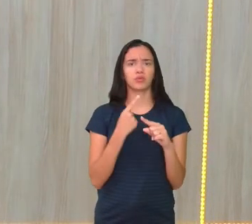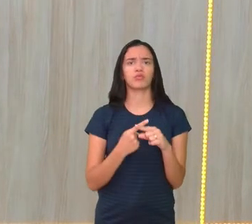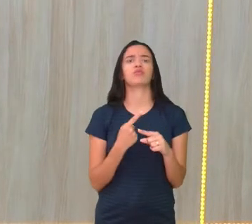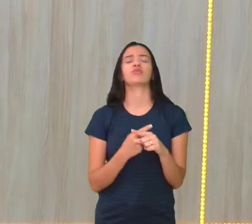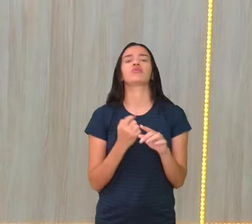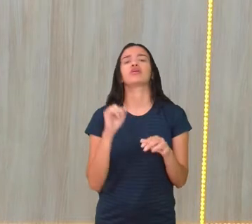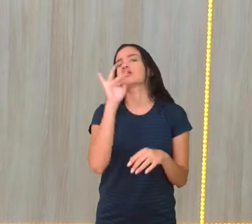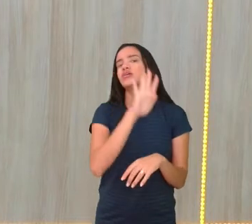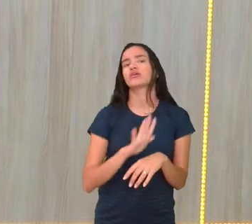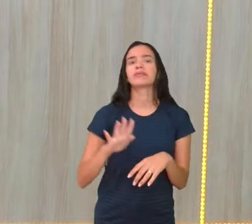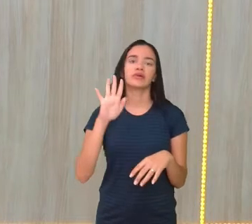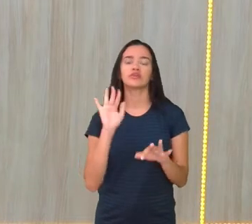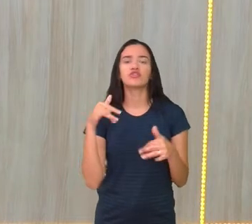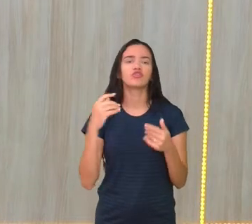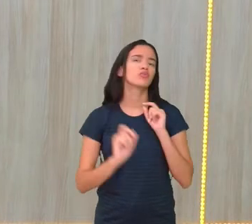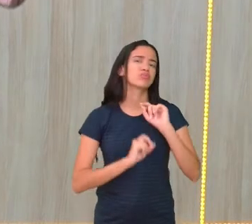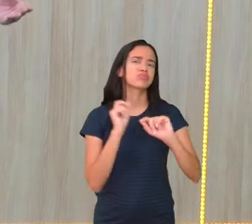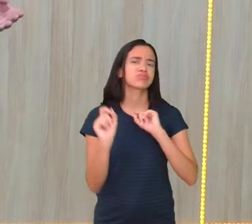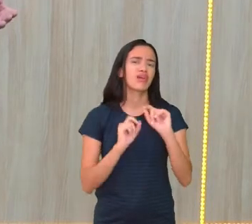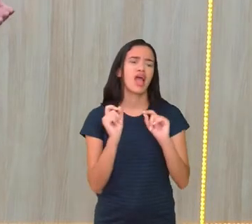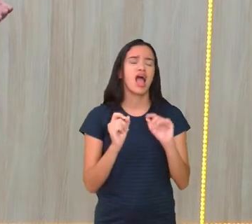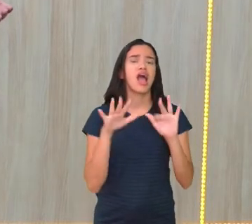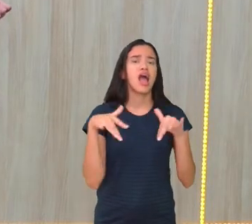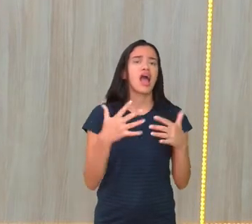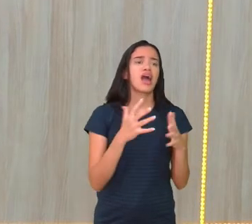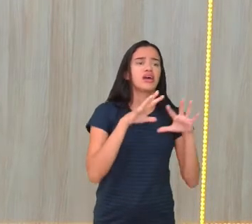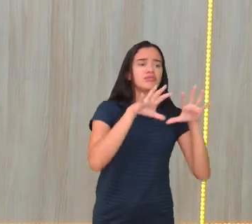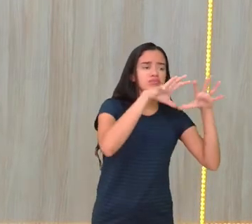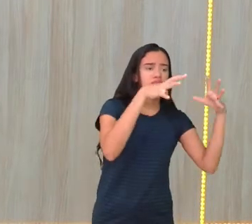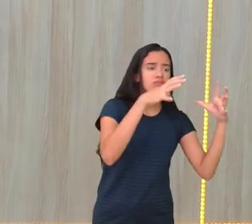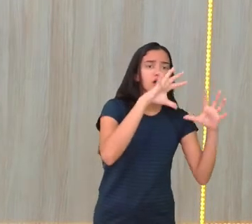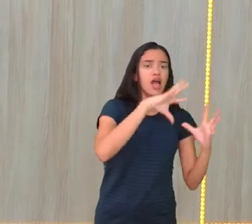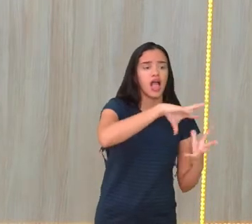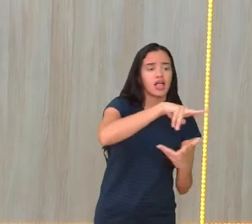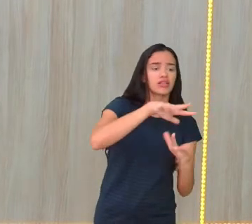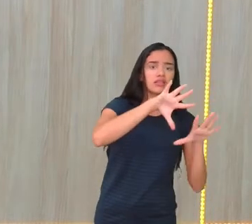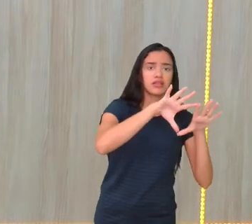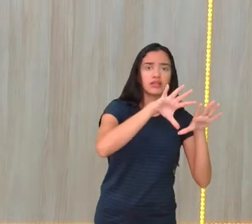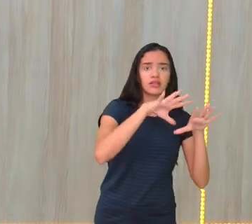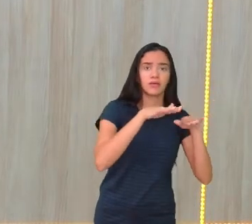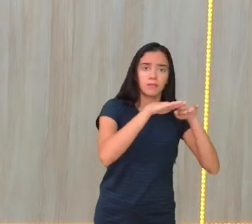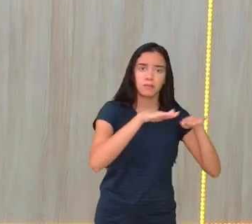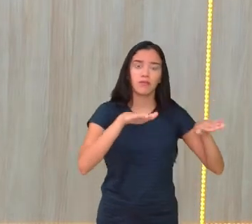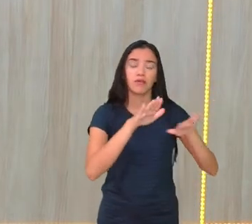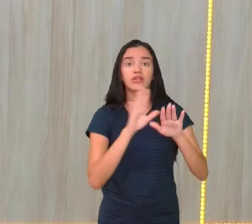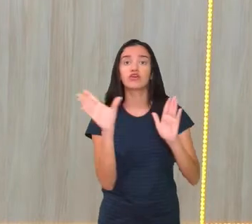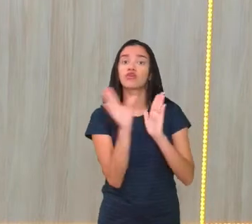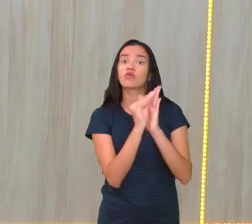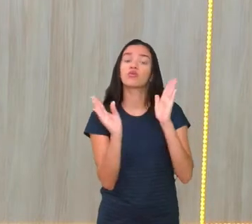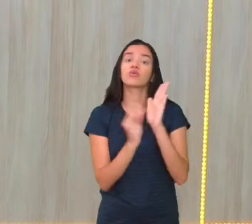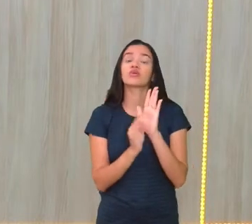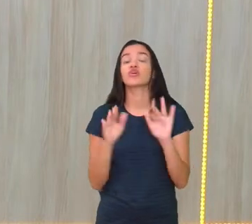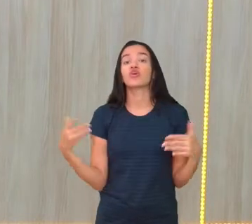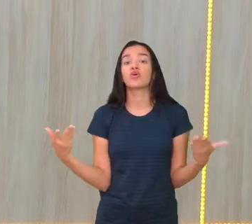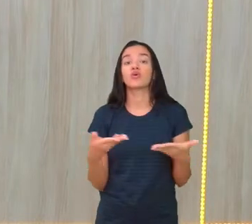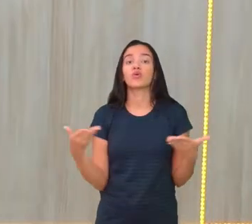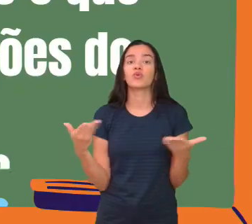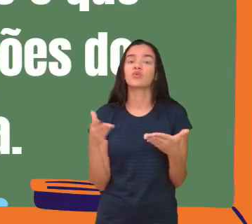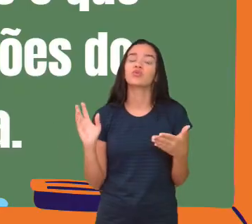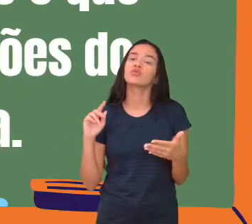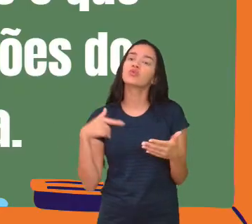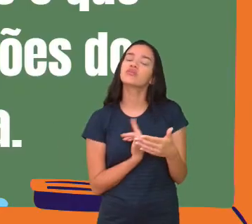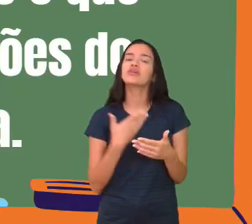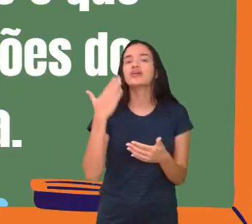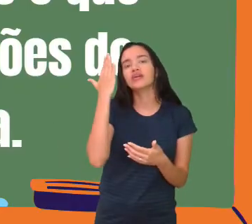essas imagens, né? O que é que tem a ver a Terra plana com o conteúdo que a gente vai trabalhar? Porque hoje, ó, nós vamos